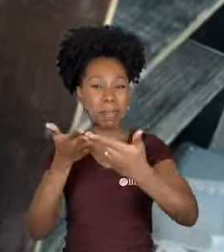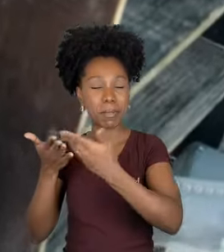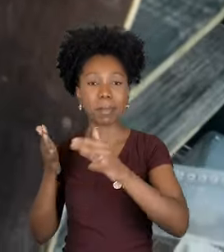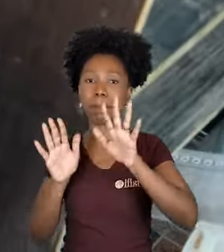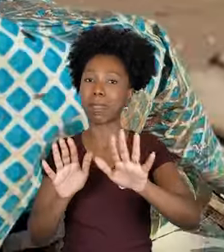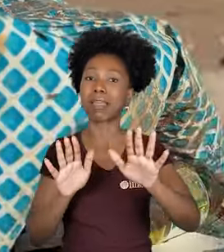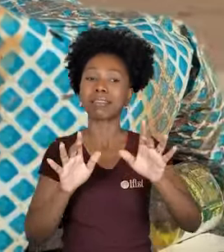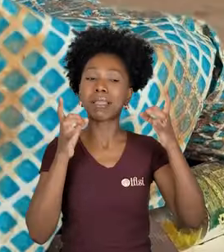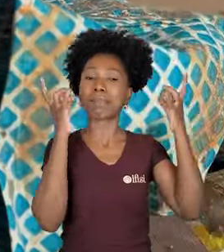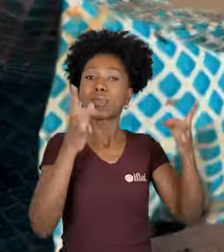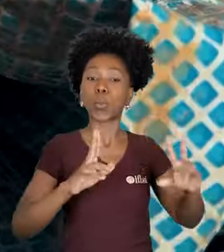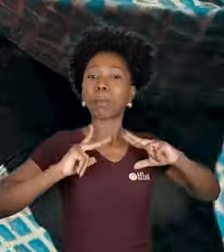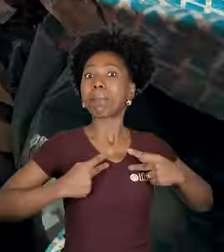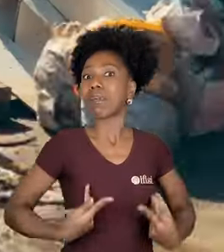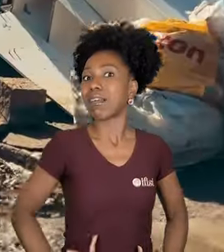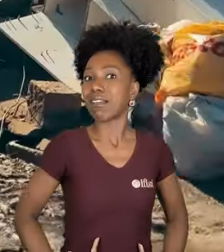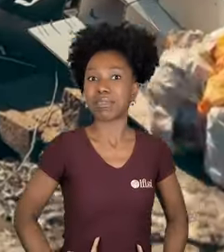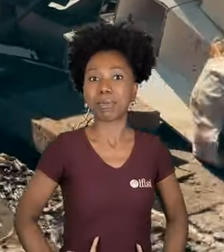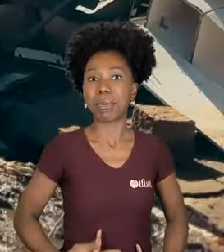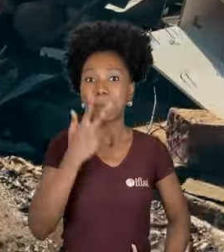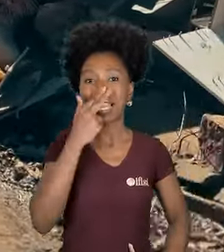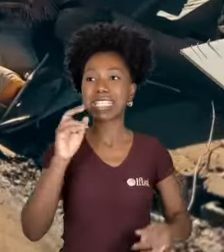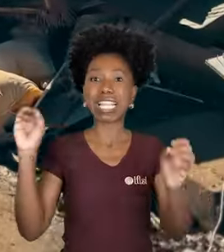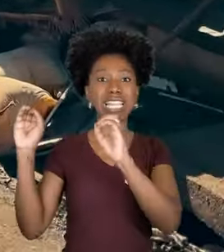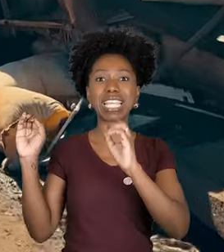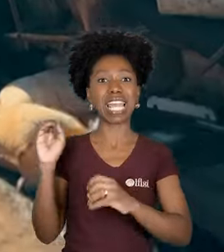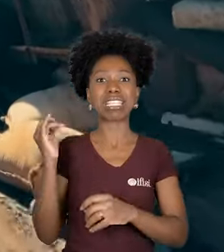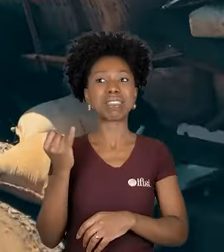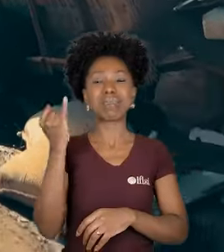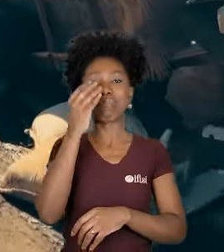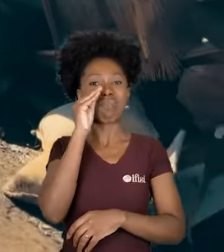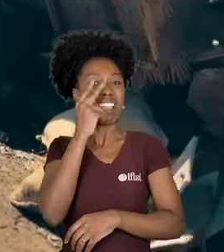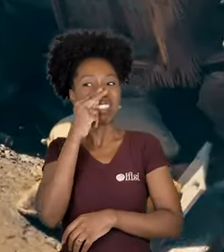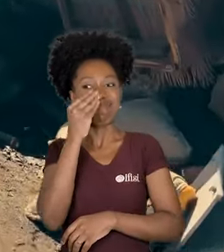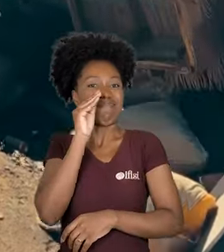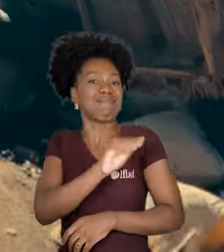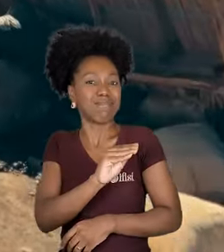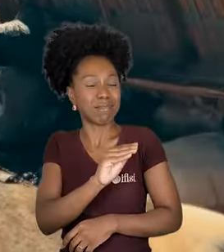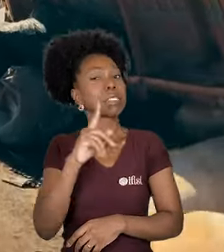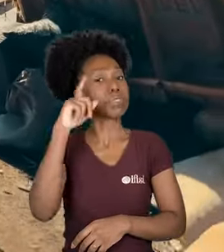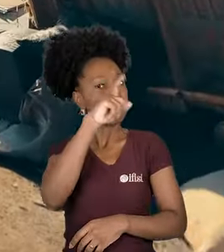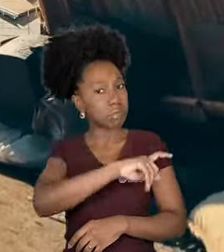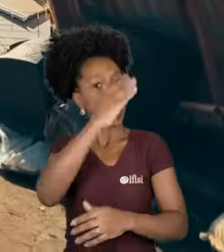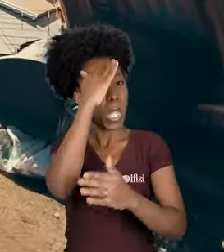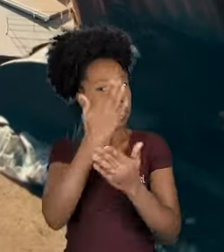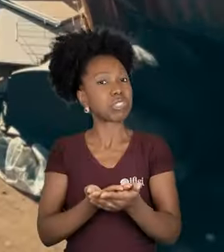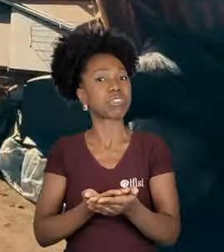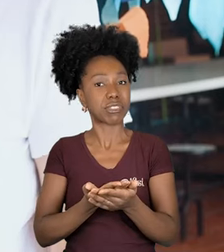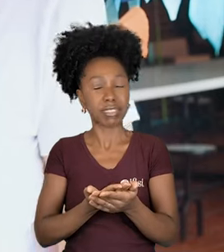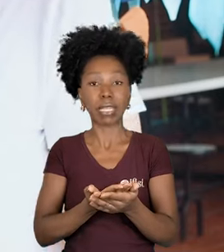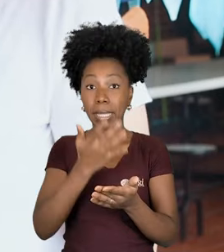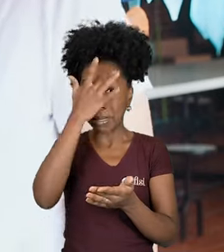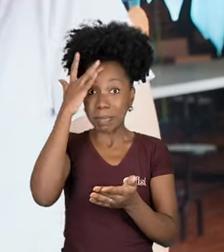dimensão do abandono humano, a dimensão da maneira como essa gente não se importa com as pessoas, isso é difícil até de acreditar, né? Eu